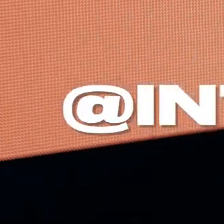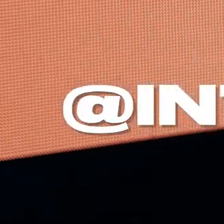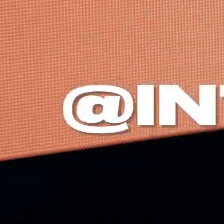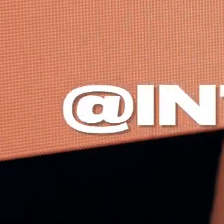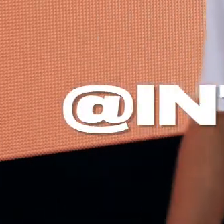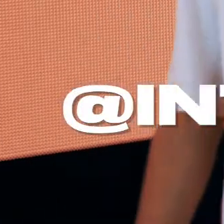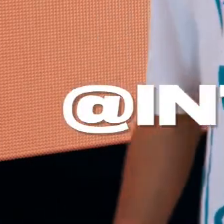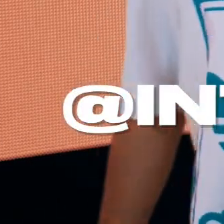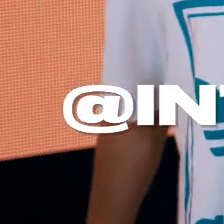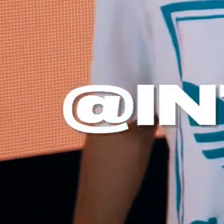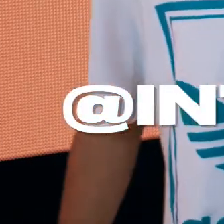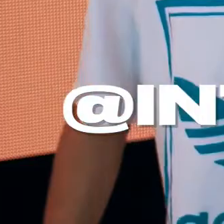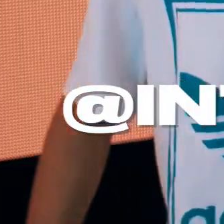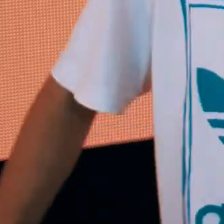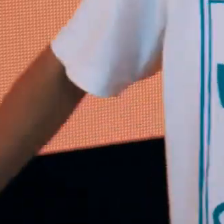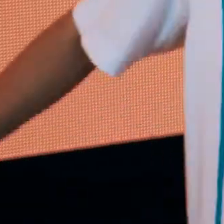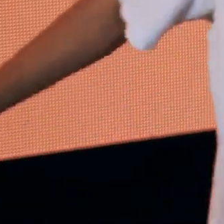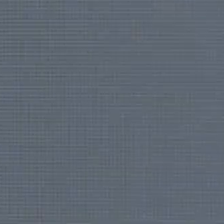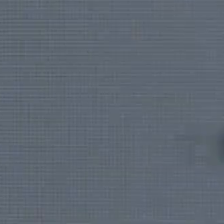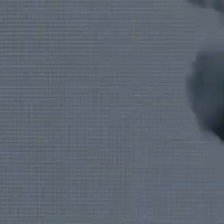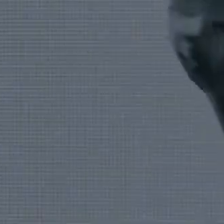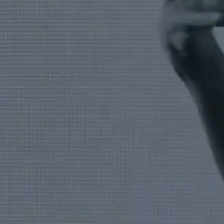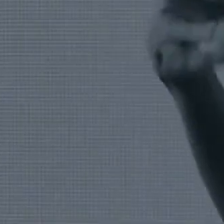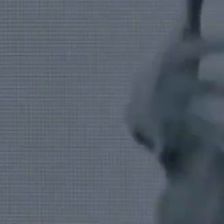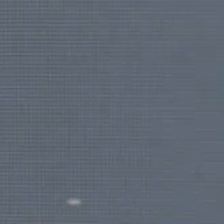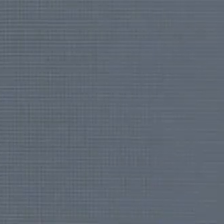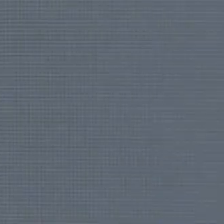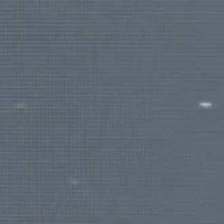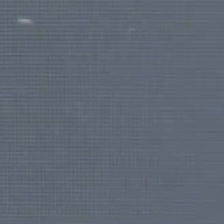@interligados_ADEVEC. Venha fazer parte da nossa galera. Tchau.